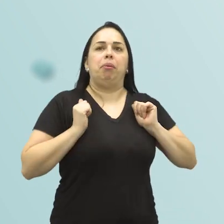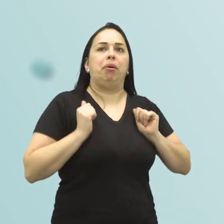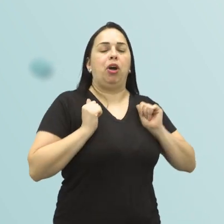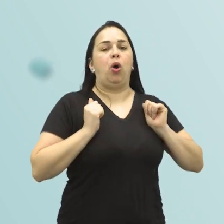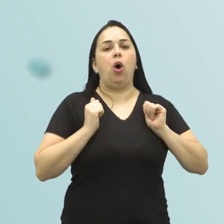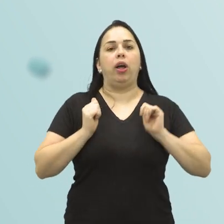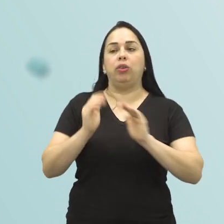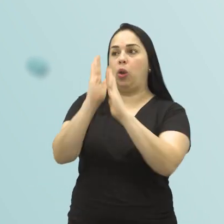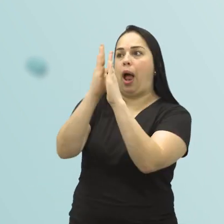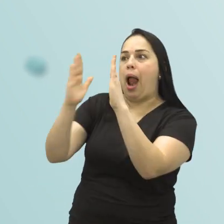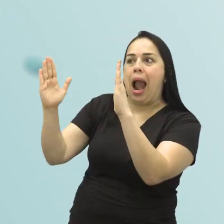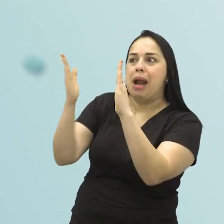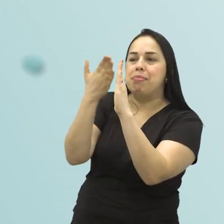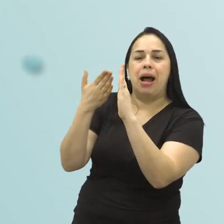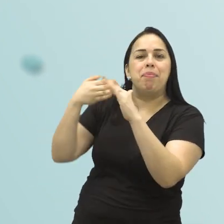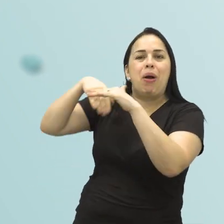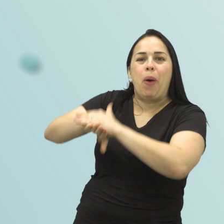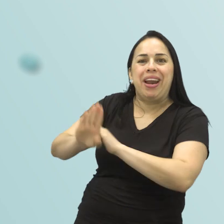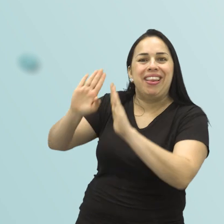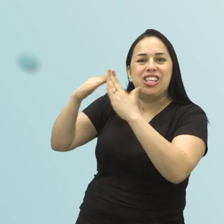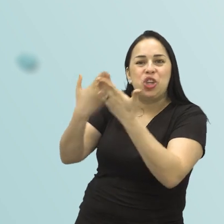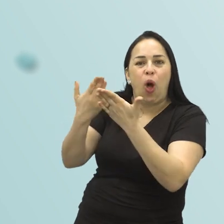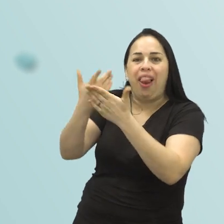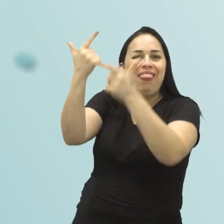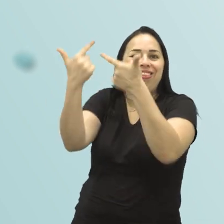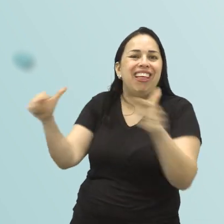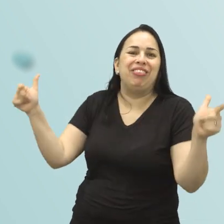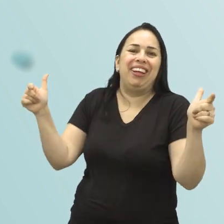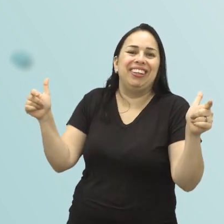A gente não tem, o ideal seria aqueles armários, né, para